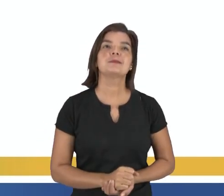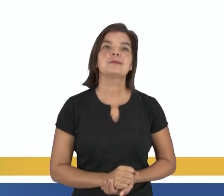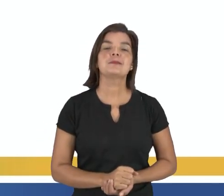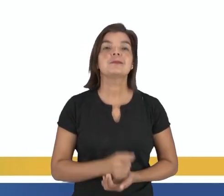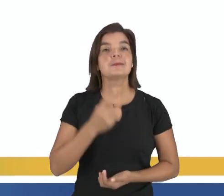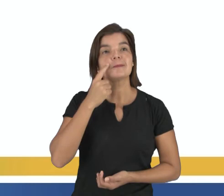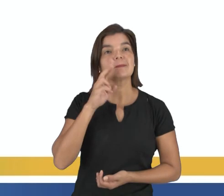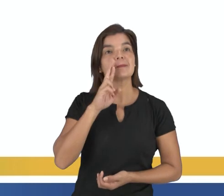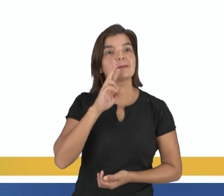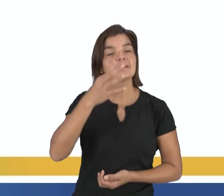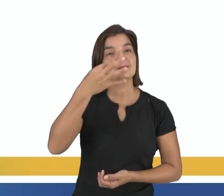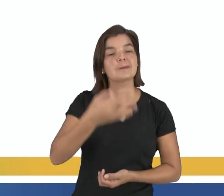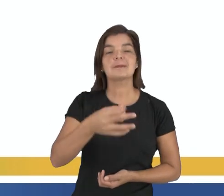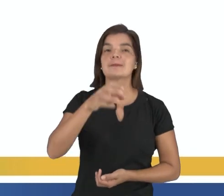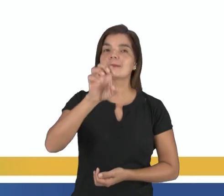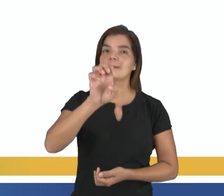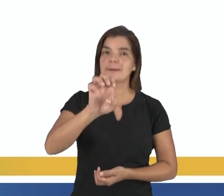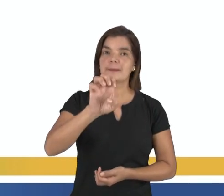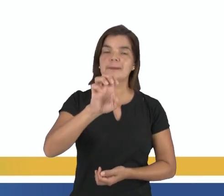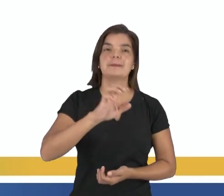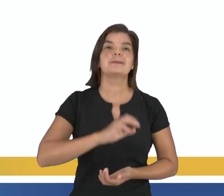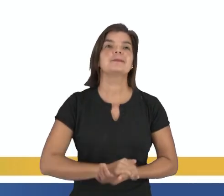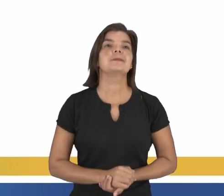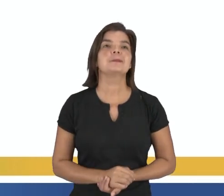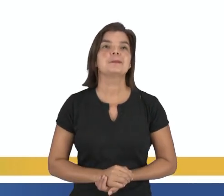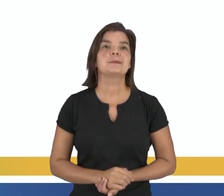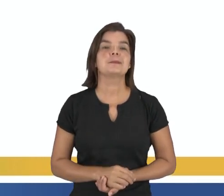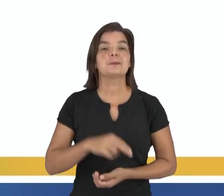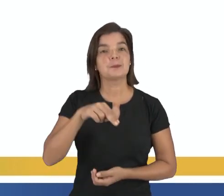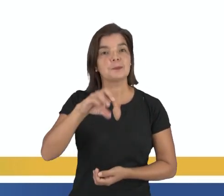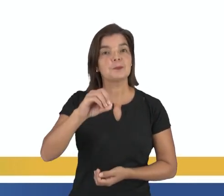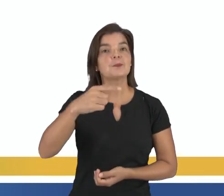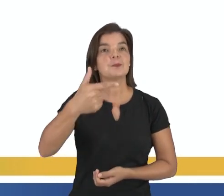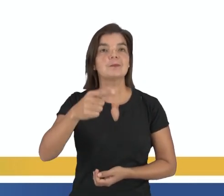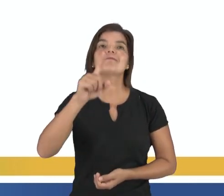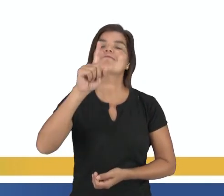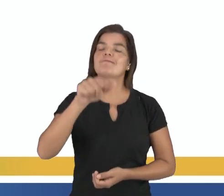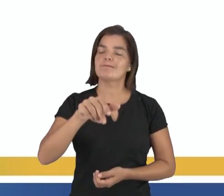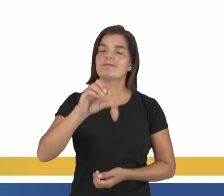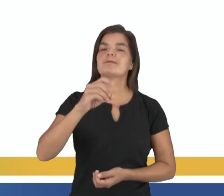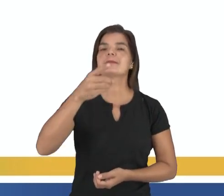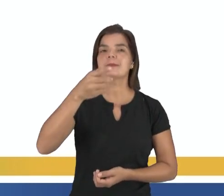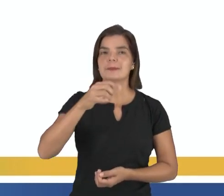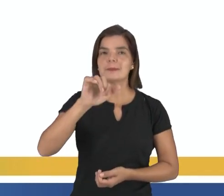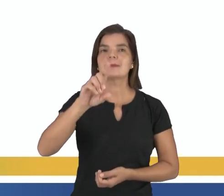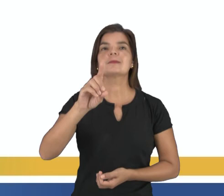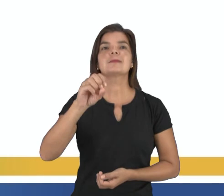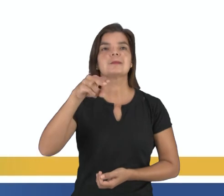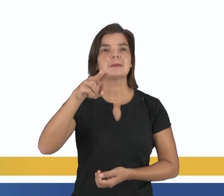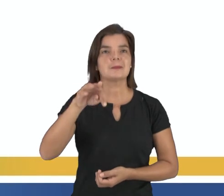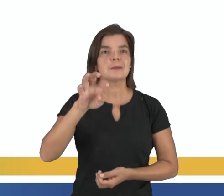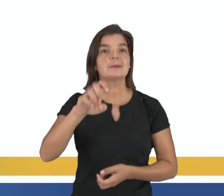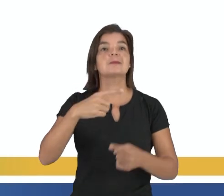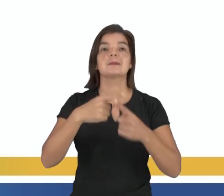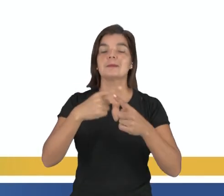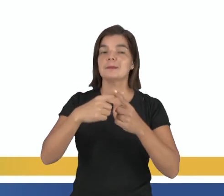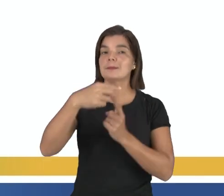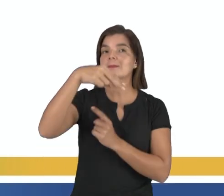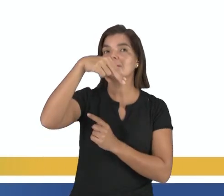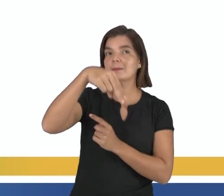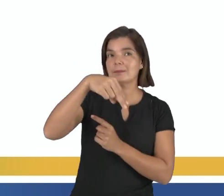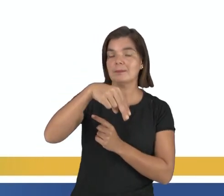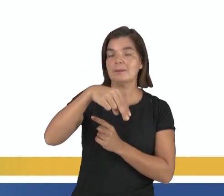Então a alternativa correta é a letra E. O NO2 é o agente oxidante porque o nitrogênio,